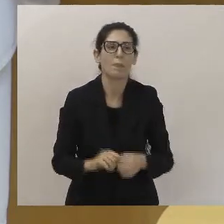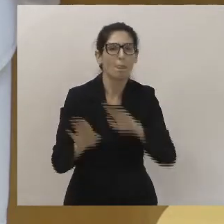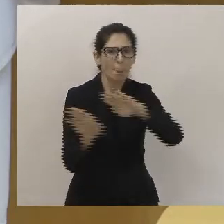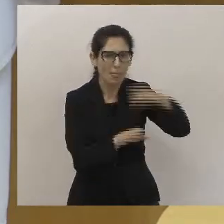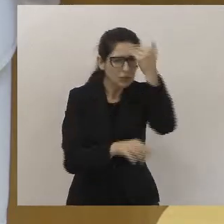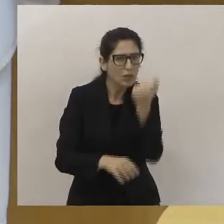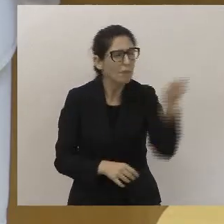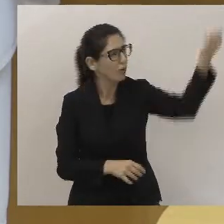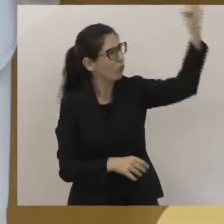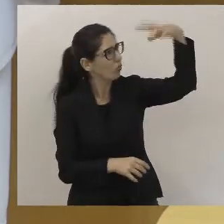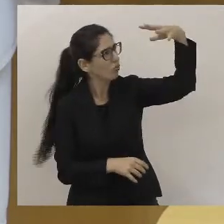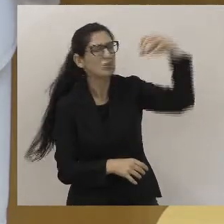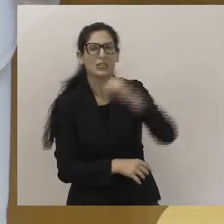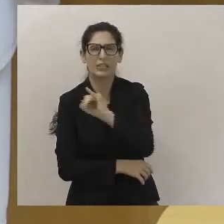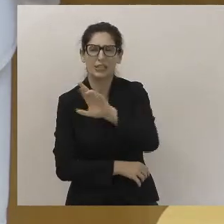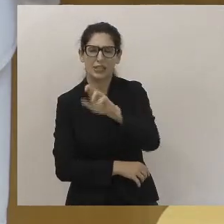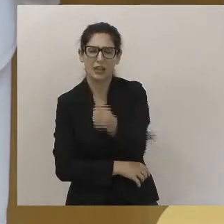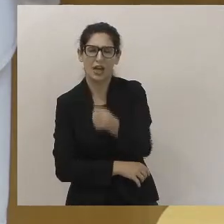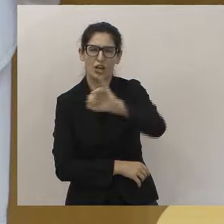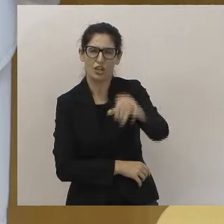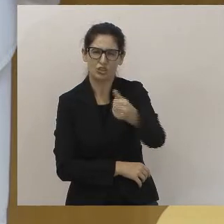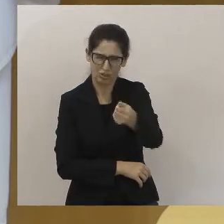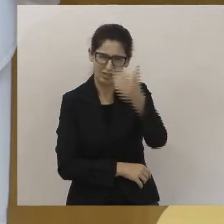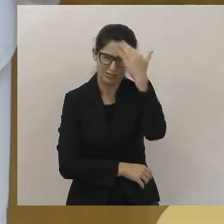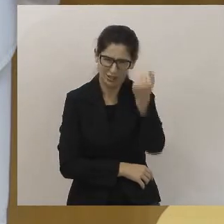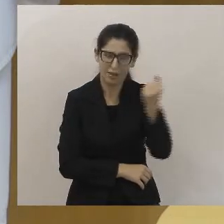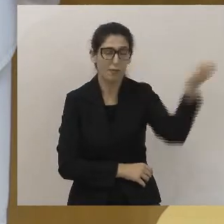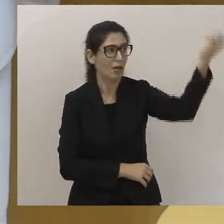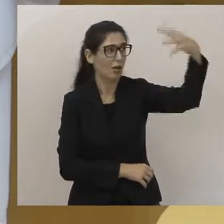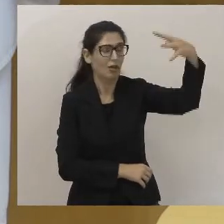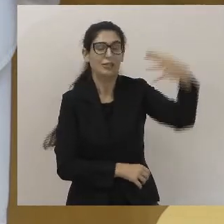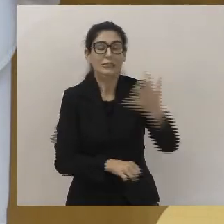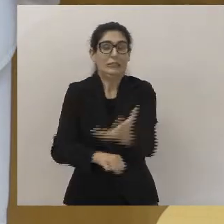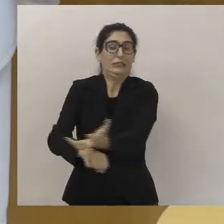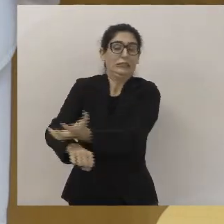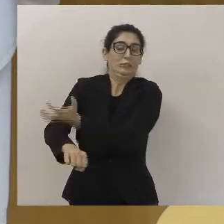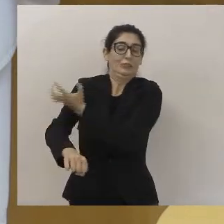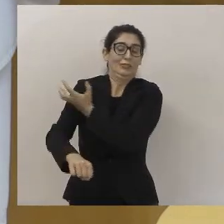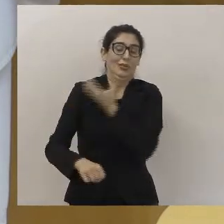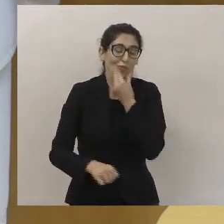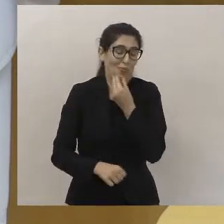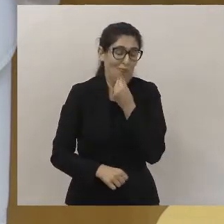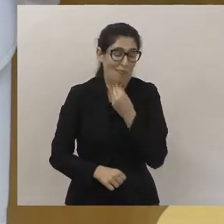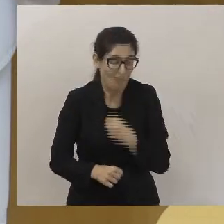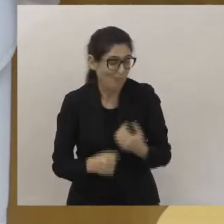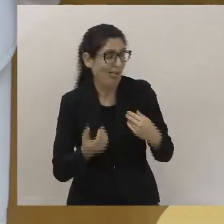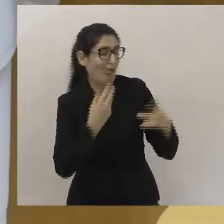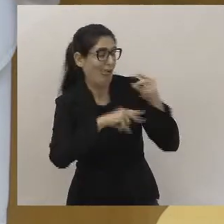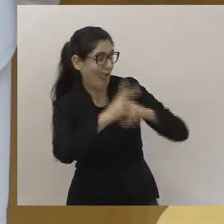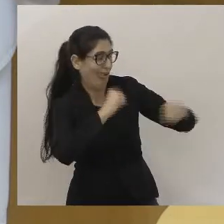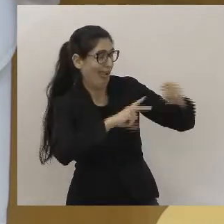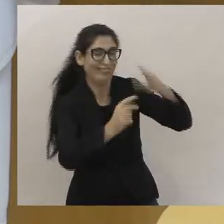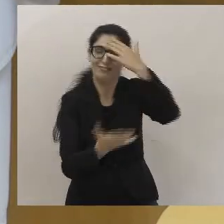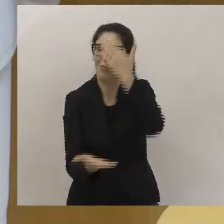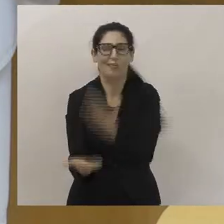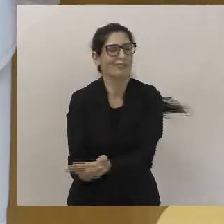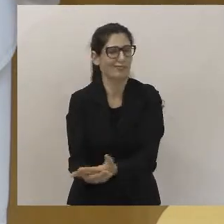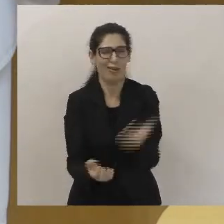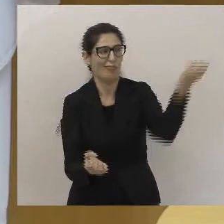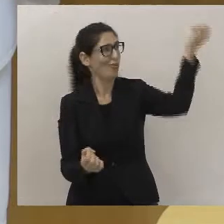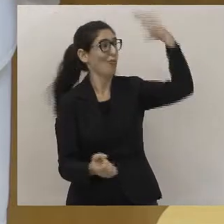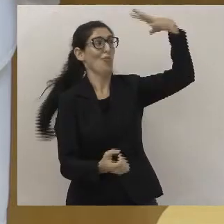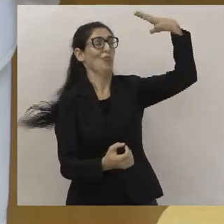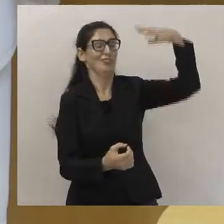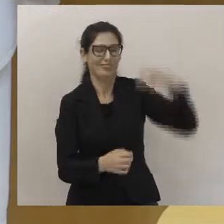irajá eu sempre comento porque o senhor sim deu muita emoção está conversando com ele que não acreditava no bico de luz é chegar lá no irajá